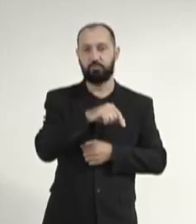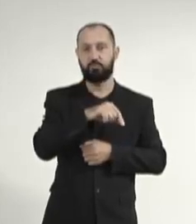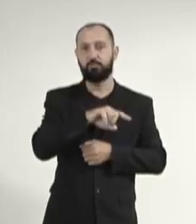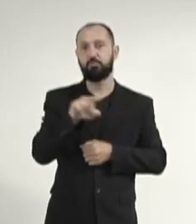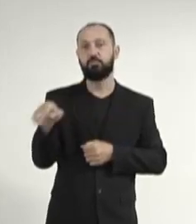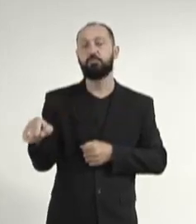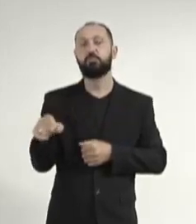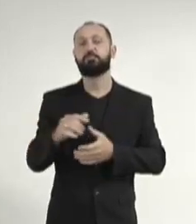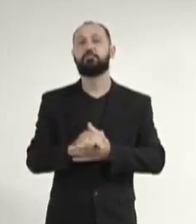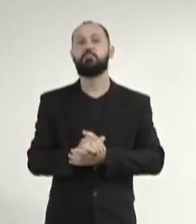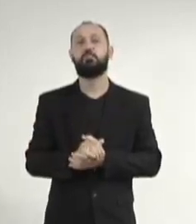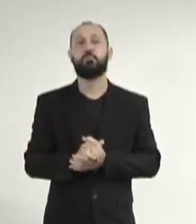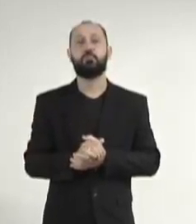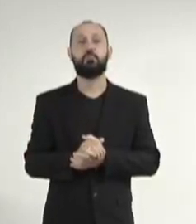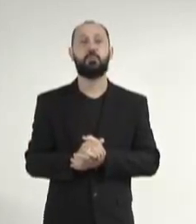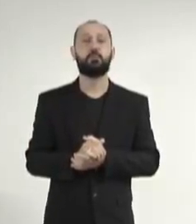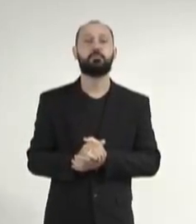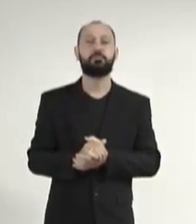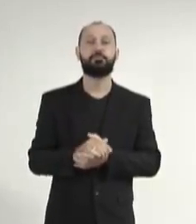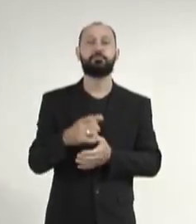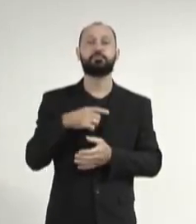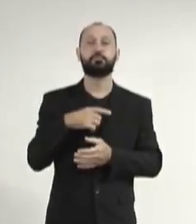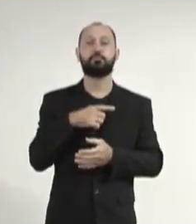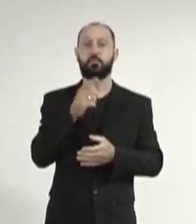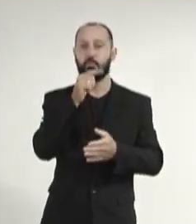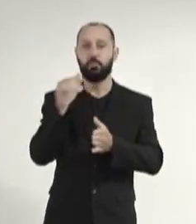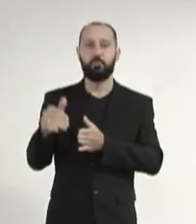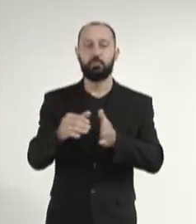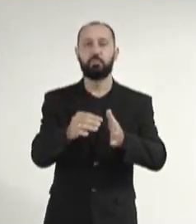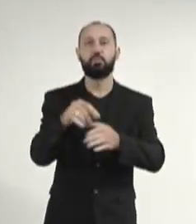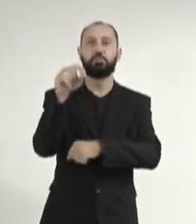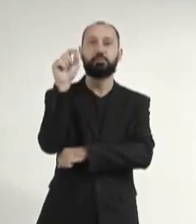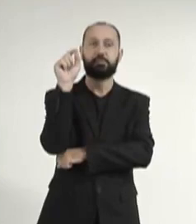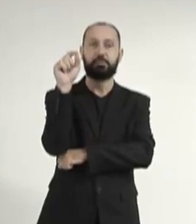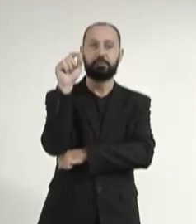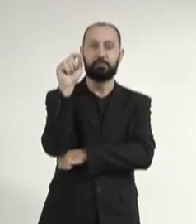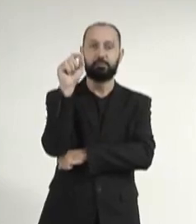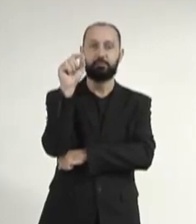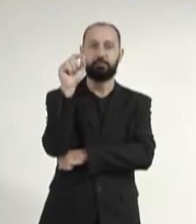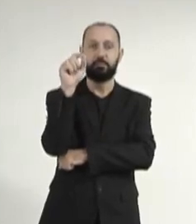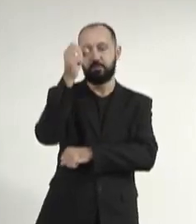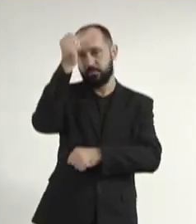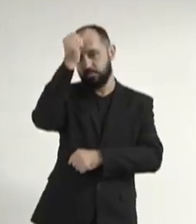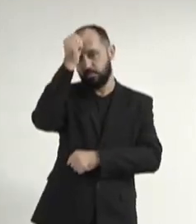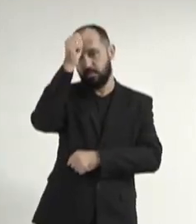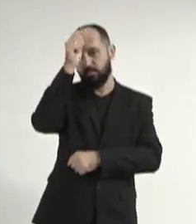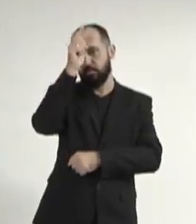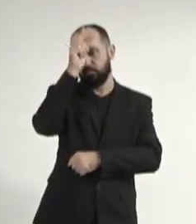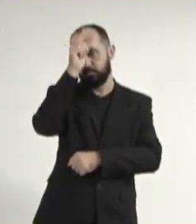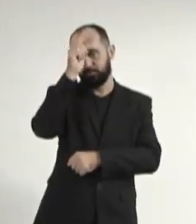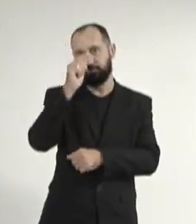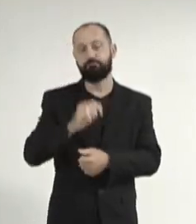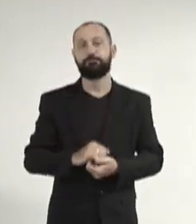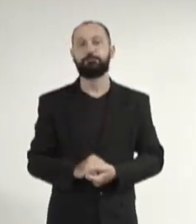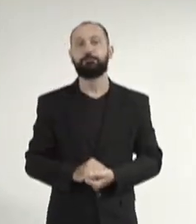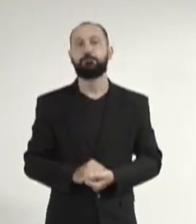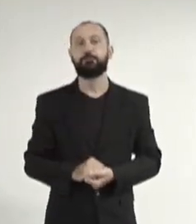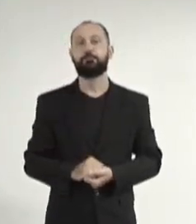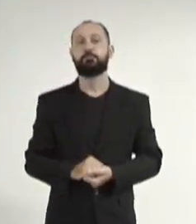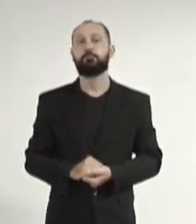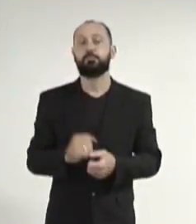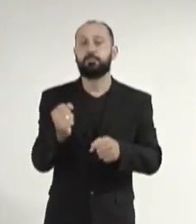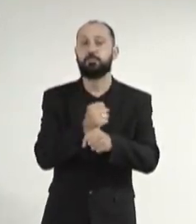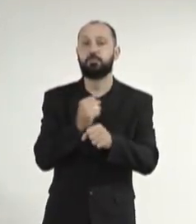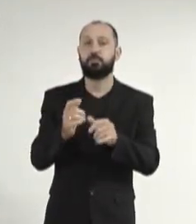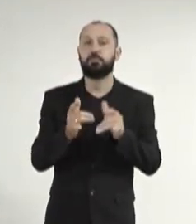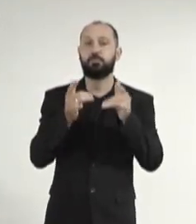Areado, e na ponte na MS-142, no córrego Santo Antônio, em São Gabriel do Oeste. Essas